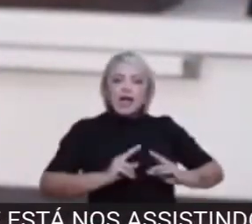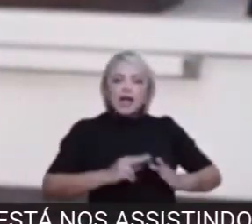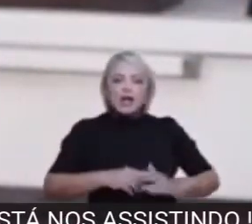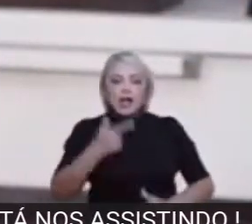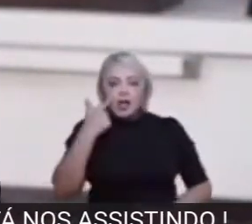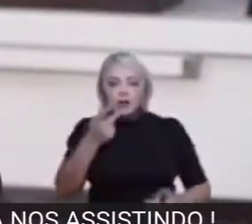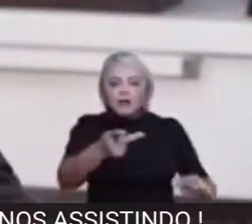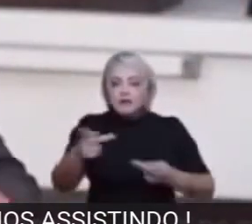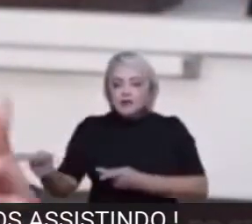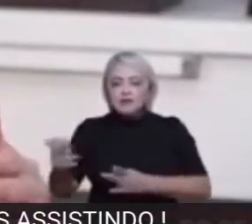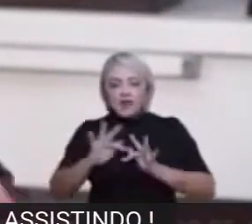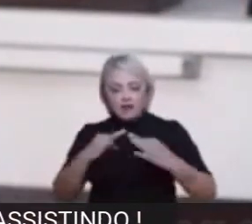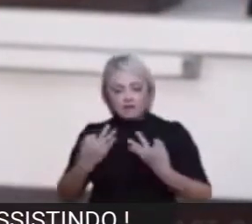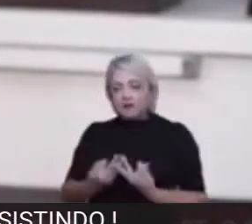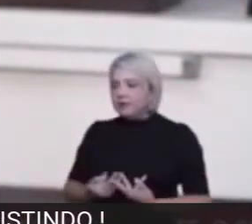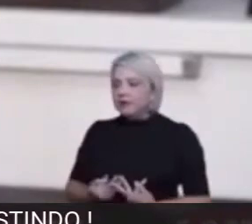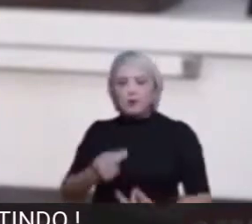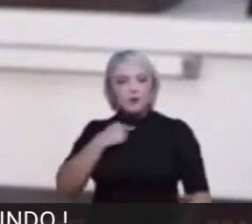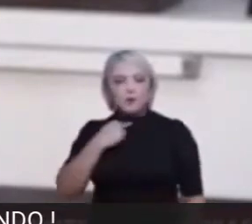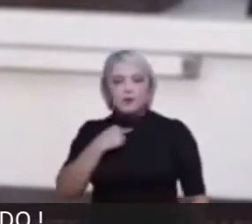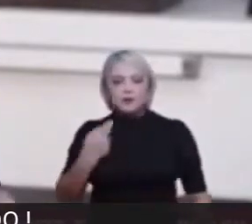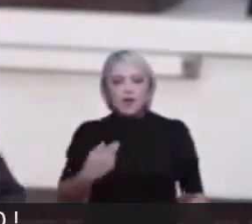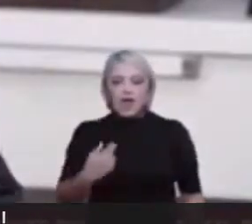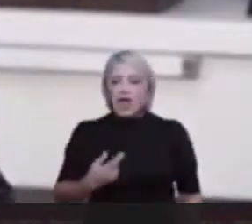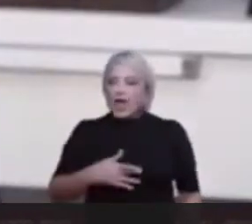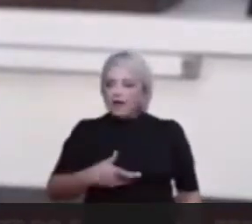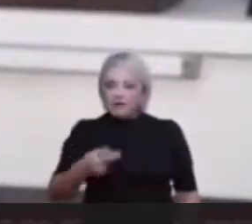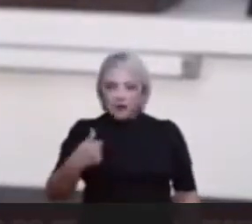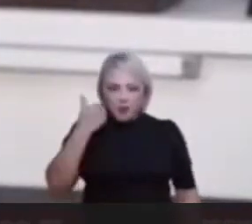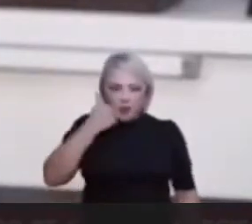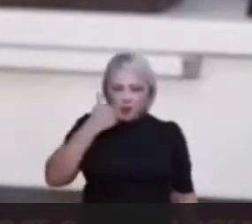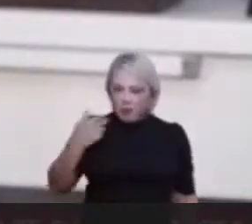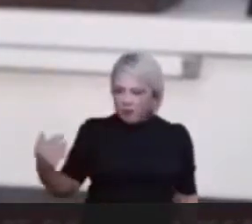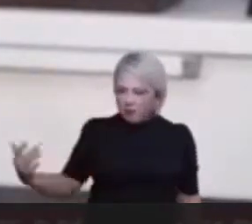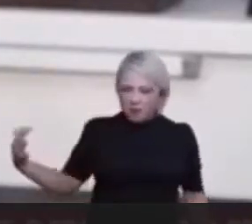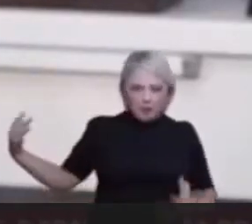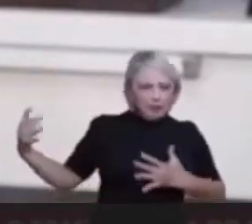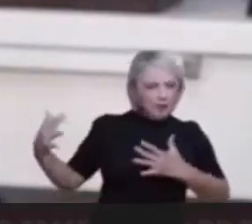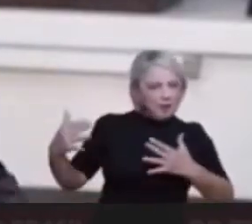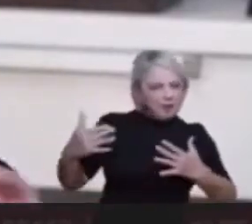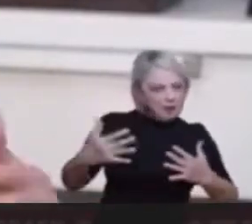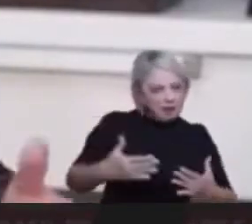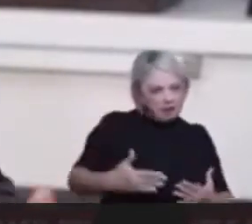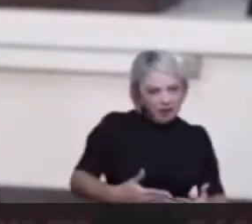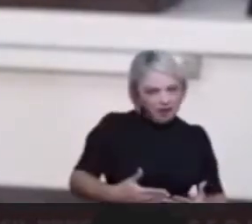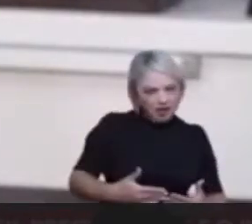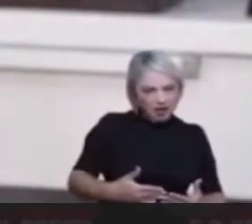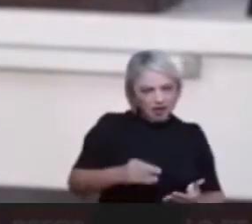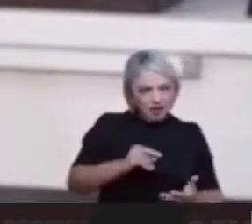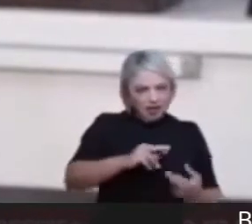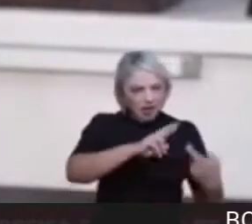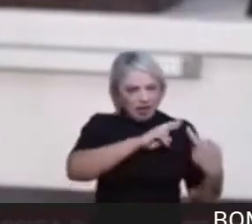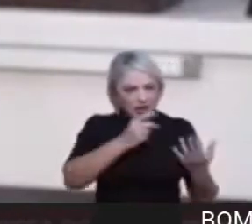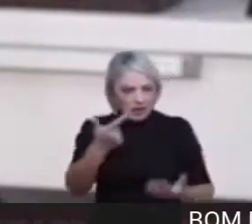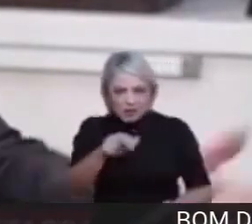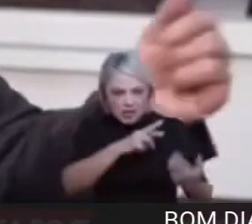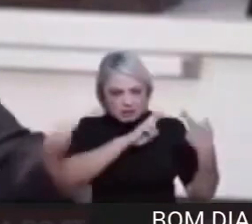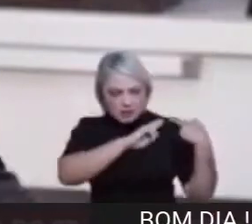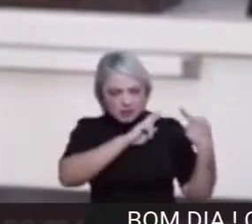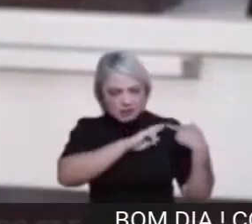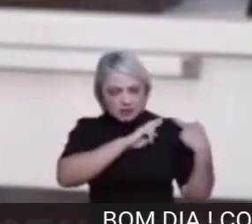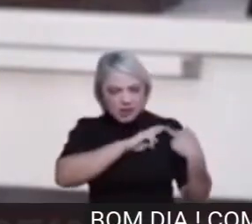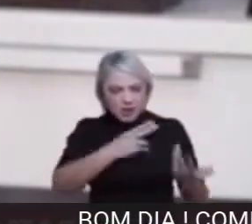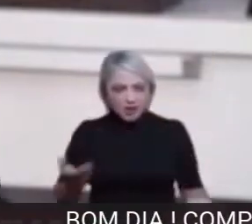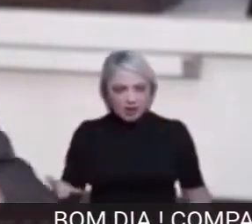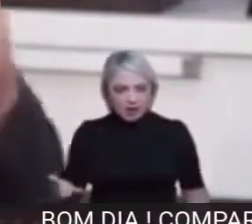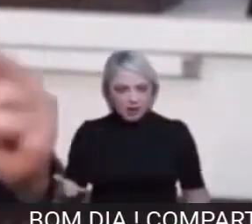parentes. Aí veio um bando de safado, um bando de moleque, sabe? Que a única coisa que fizeram na vida foi fazer um